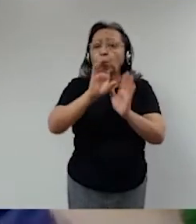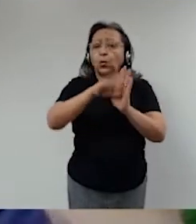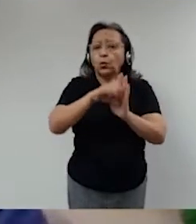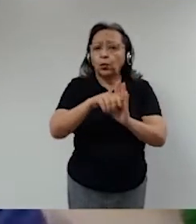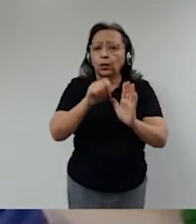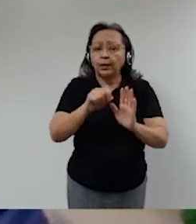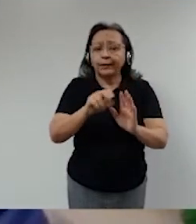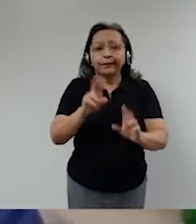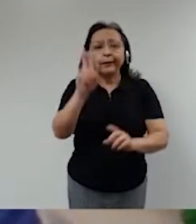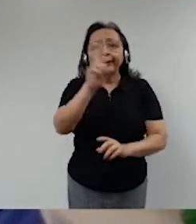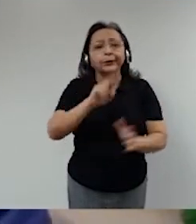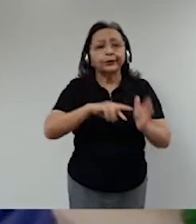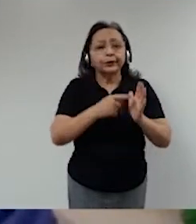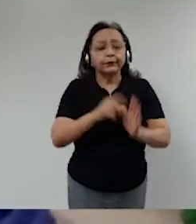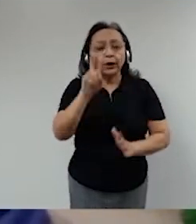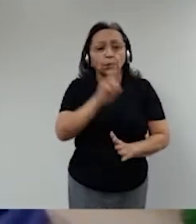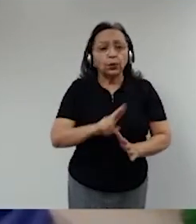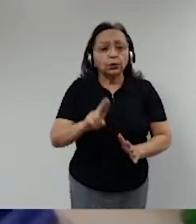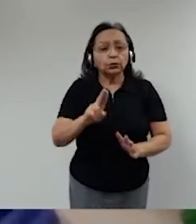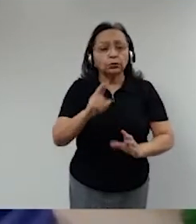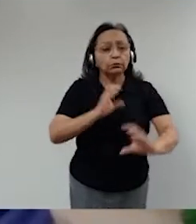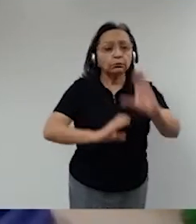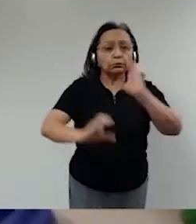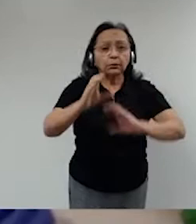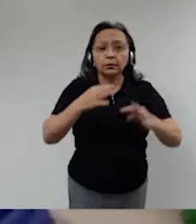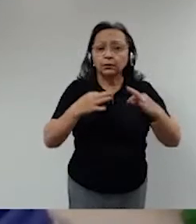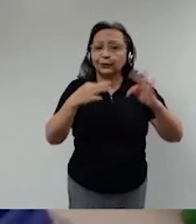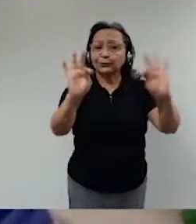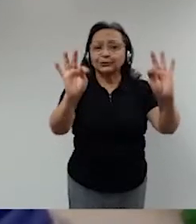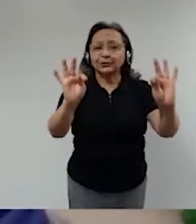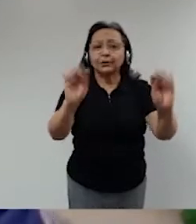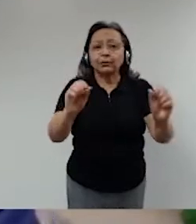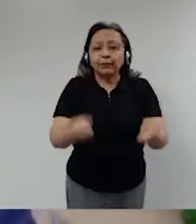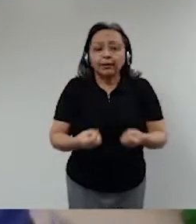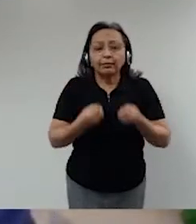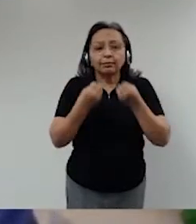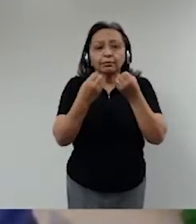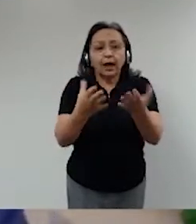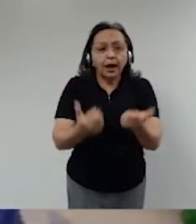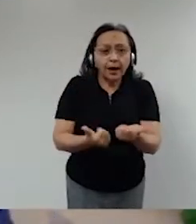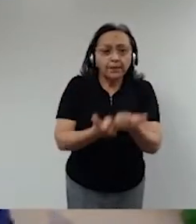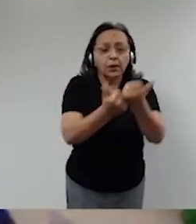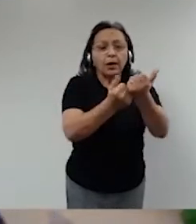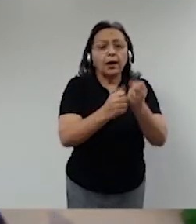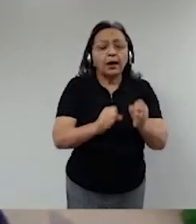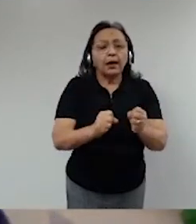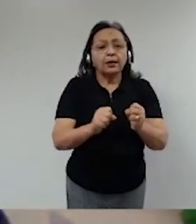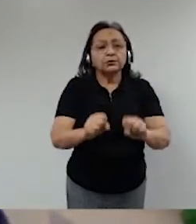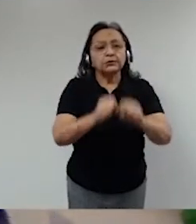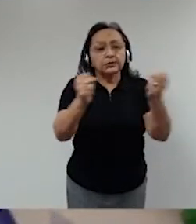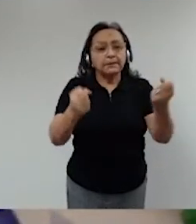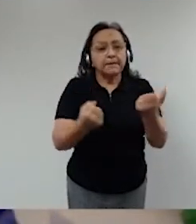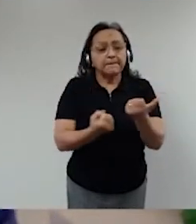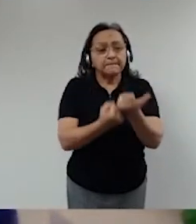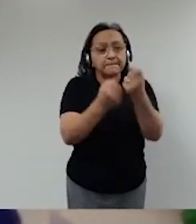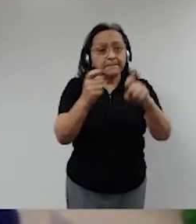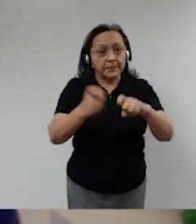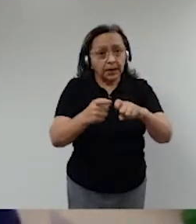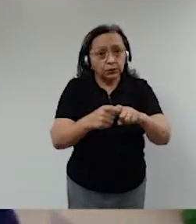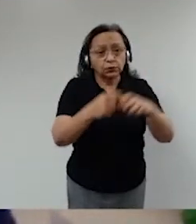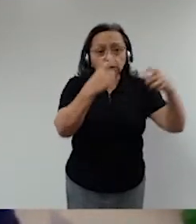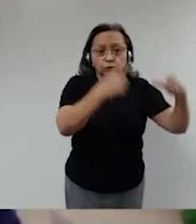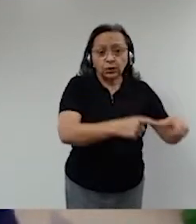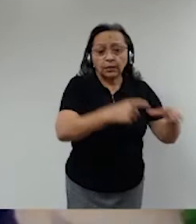é o uso de tecnologia de comunicação para fornecer ou apoiar assistência médica de um lugar para o outro, onde